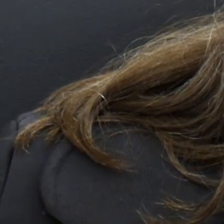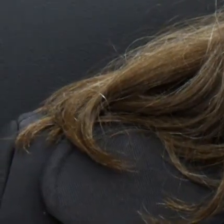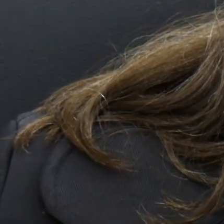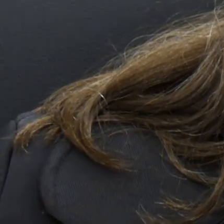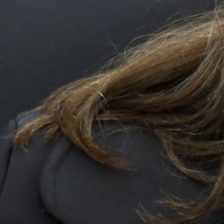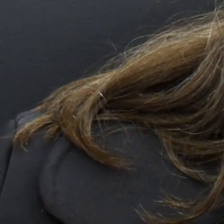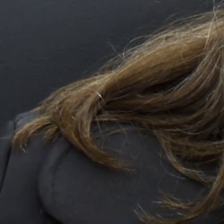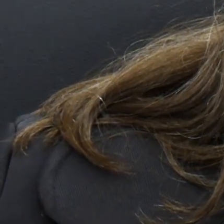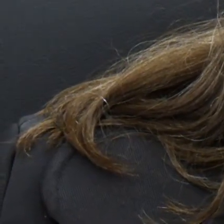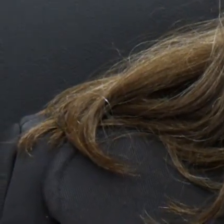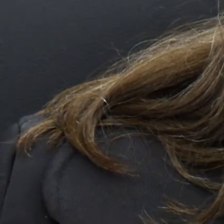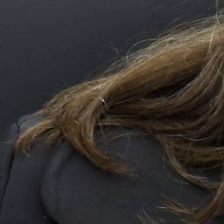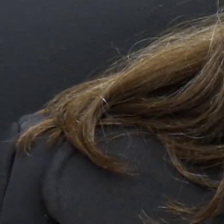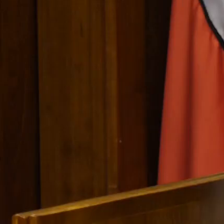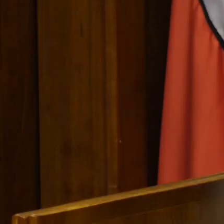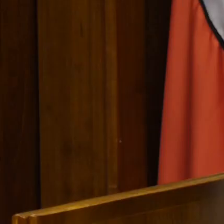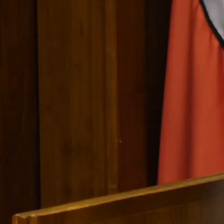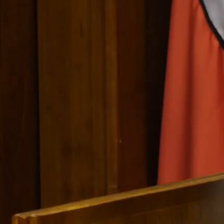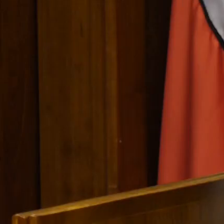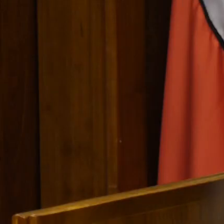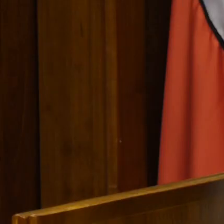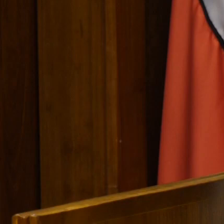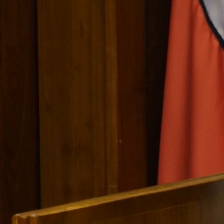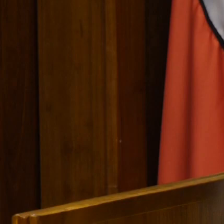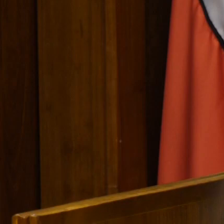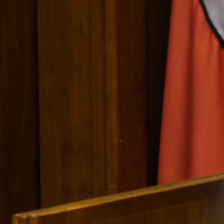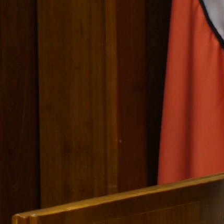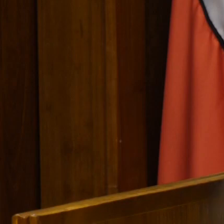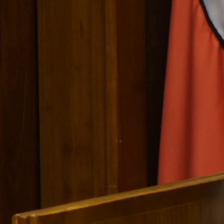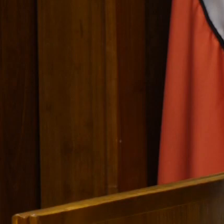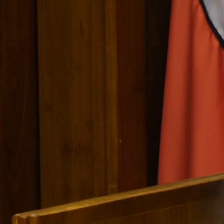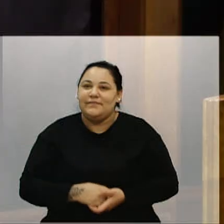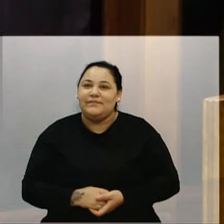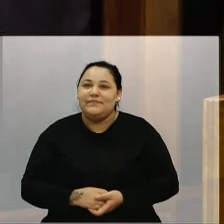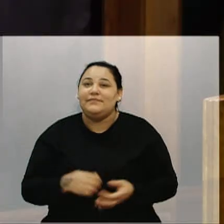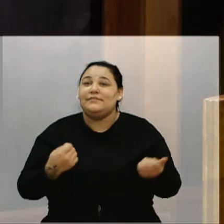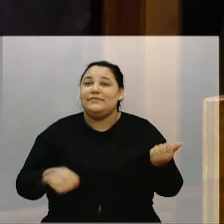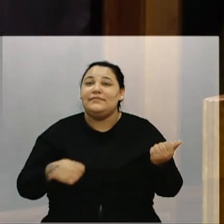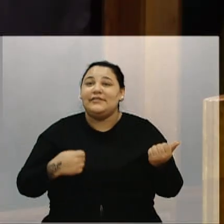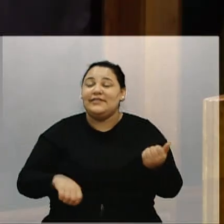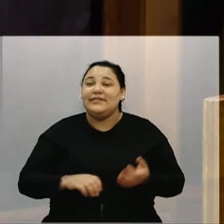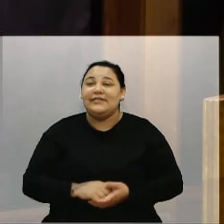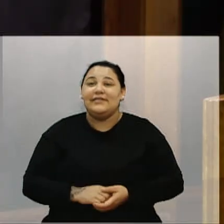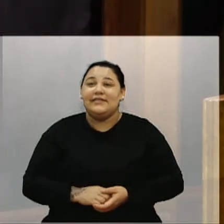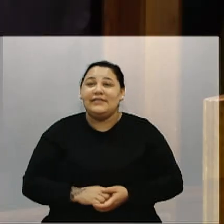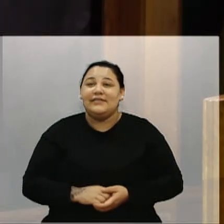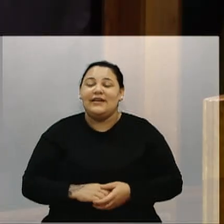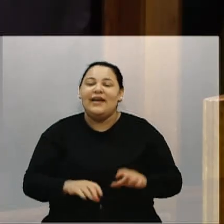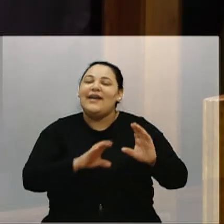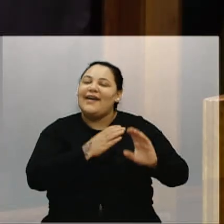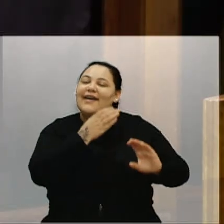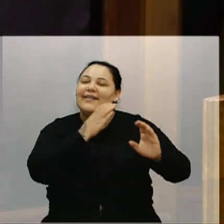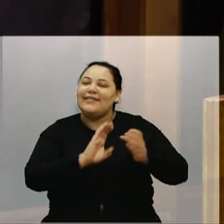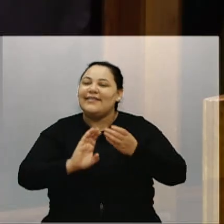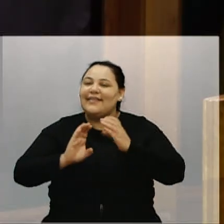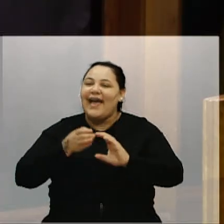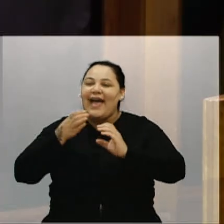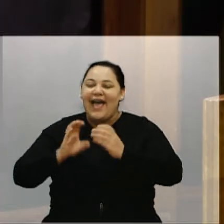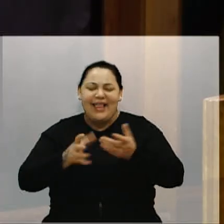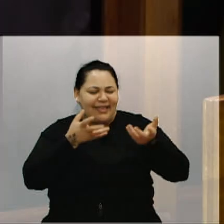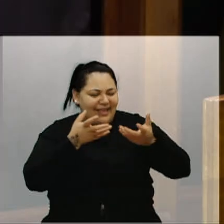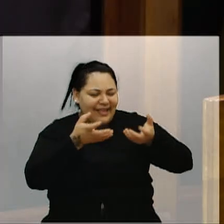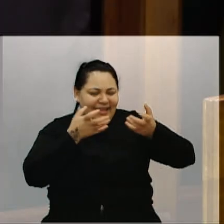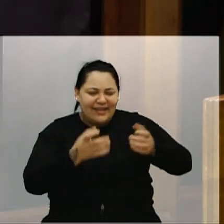noite foi para ficar na memória e na melodia. Cantar era buscar o caminho